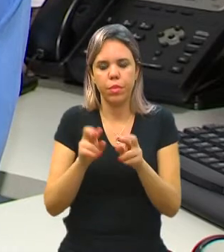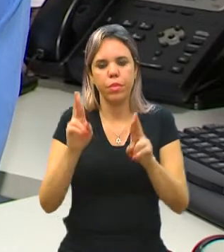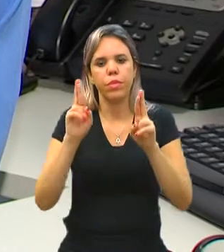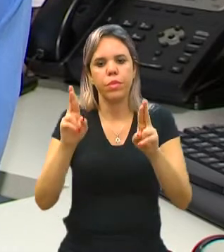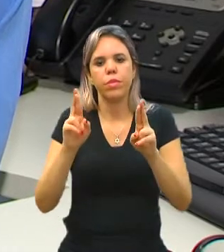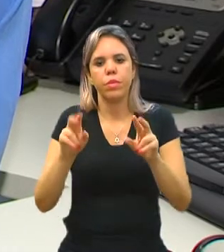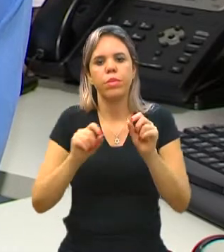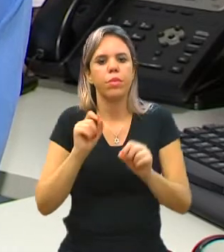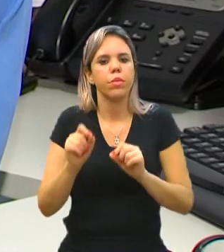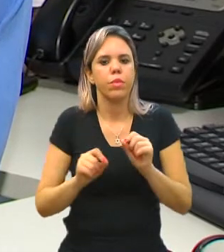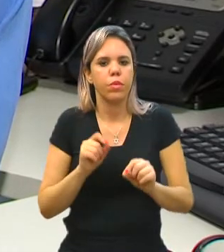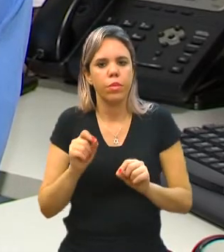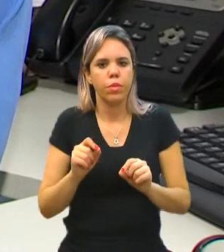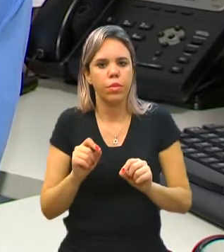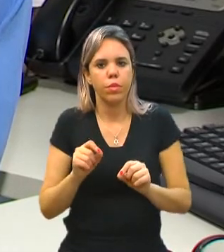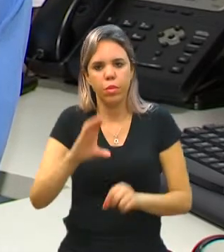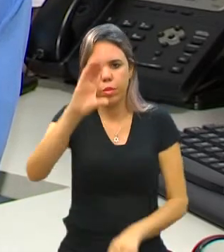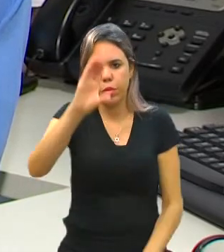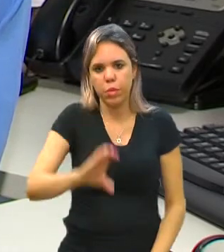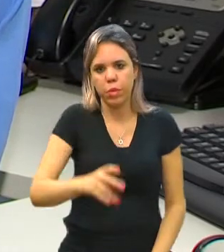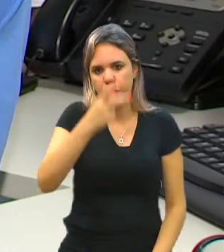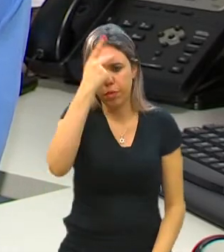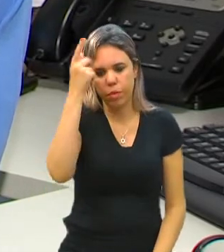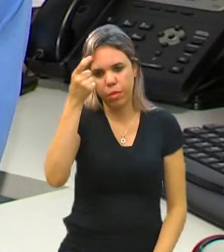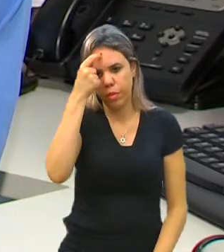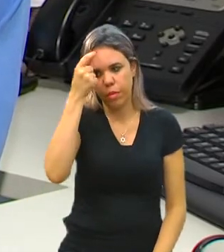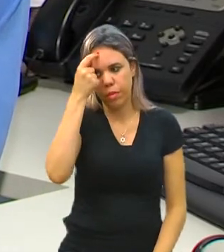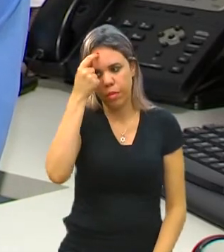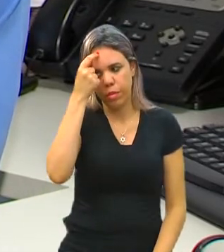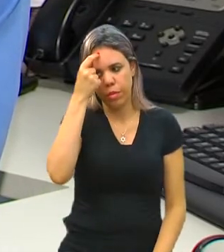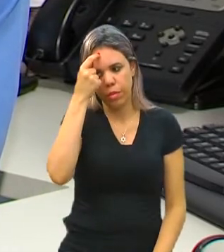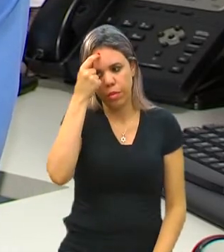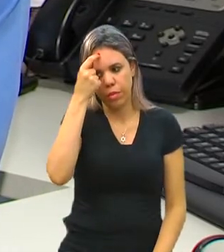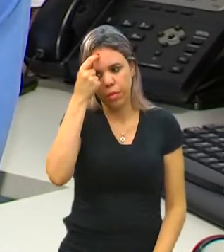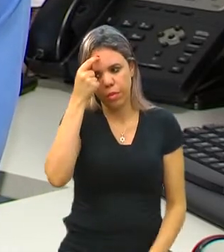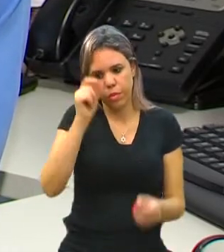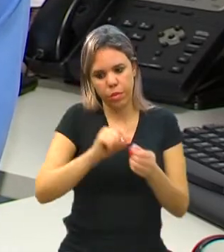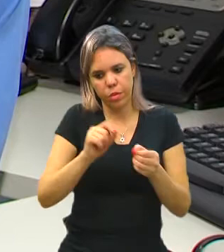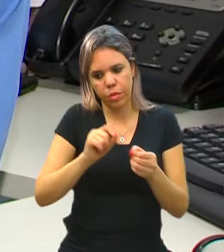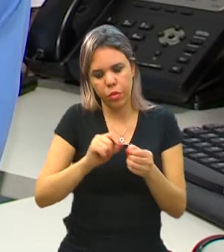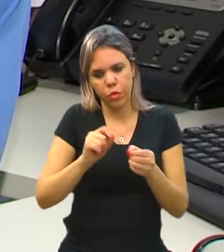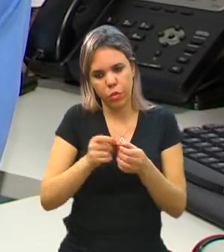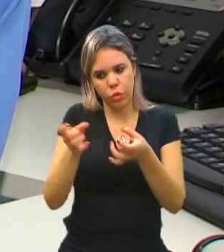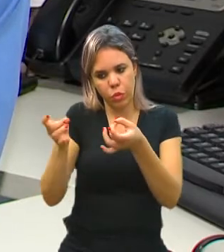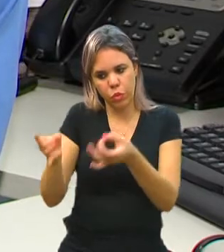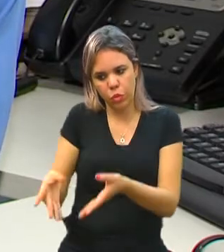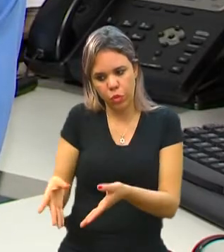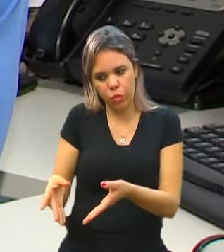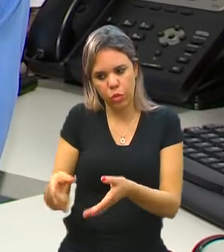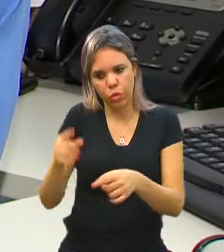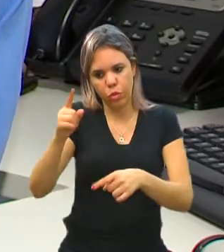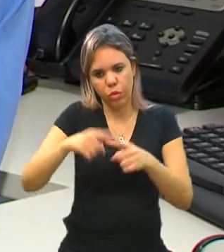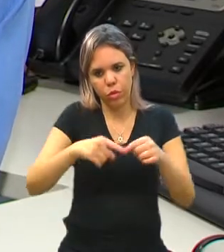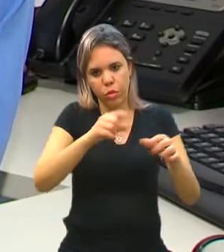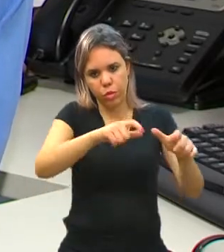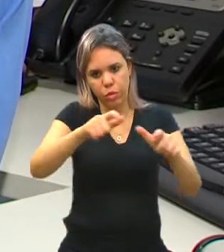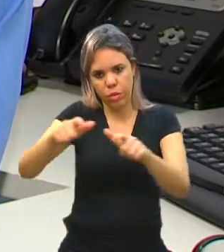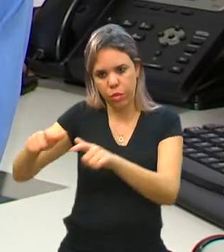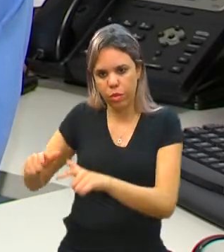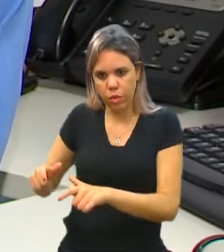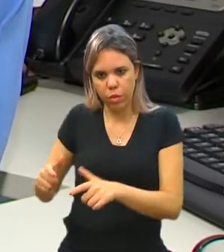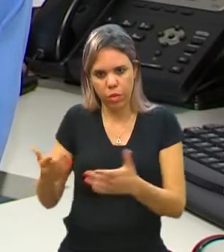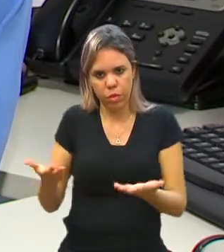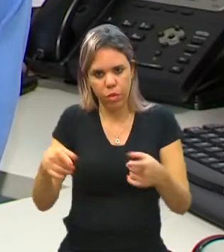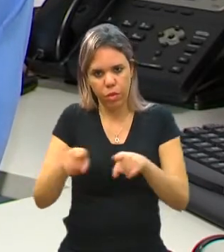a gente espera que o cidadão consciente vai fazer o descarte nesses equipamentos